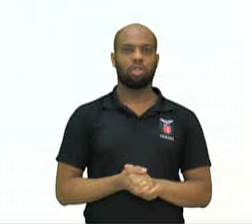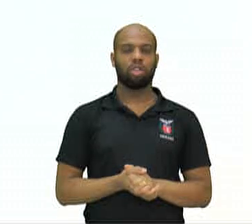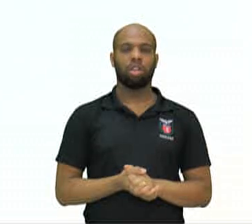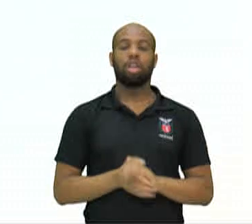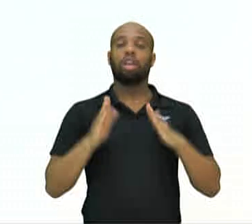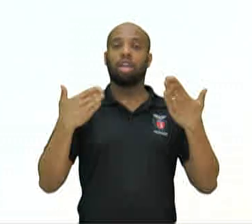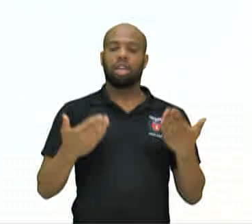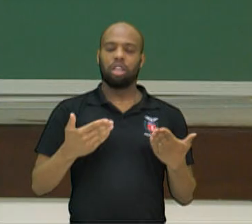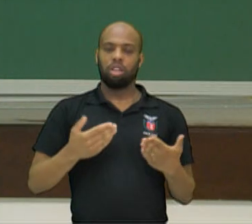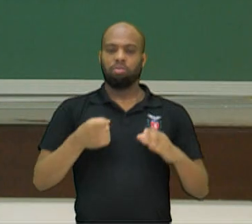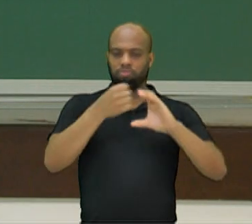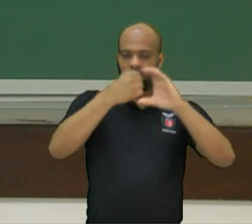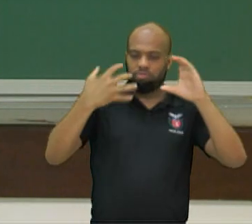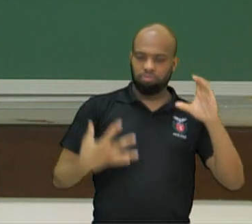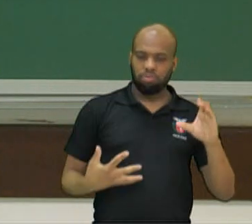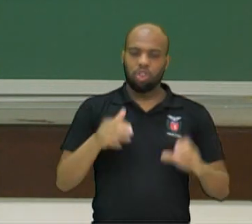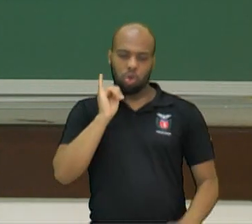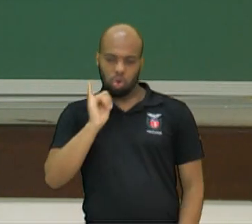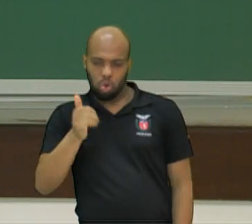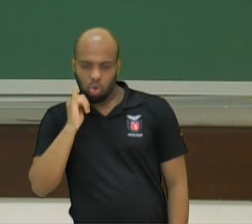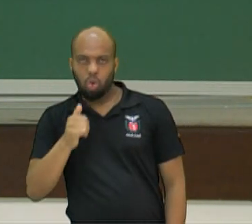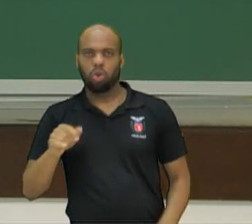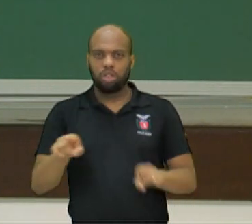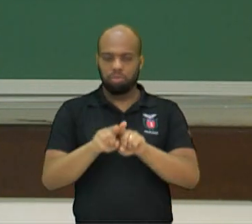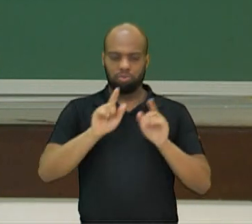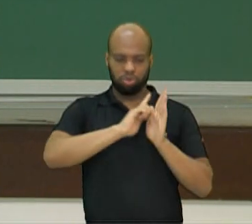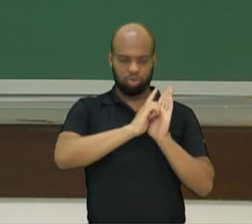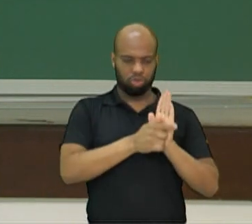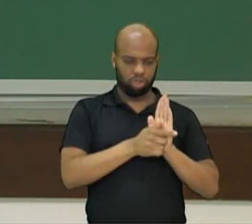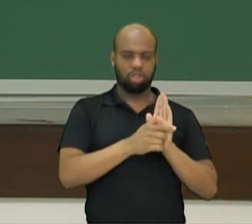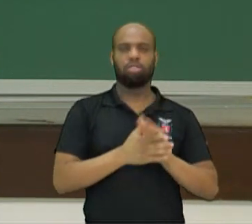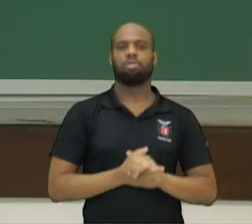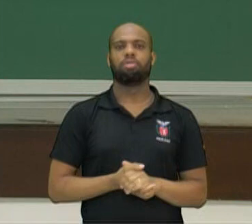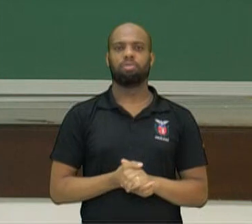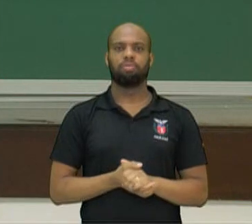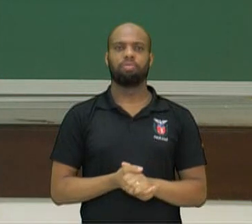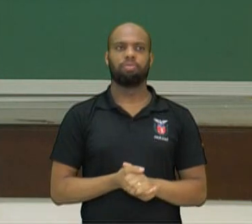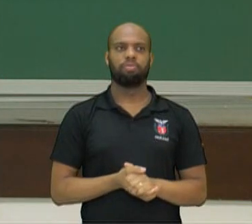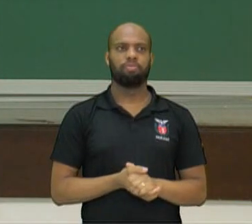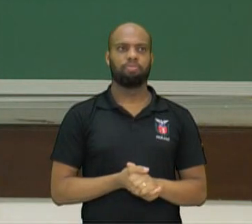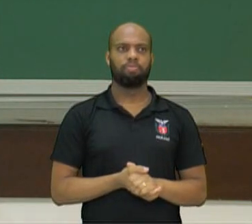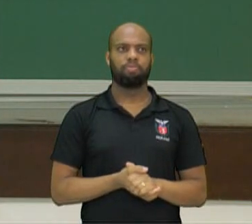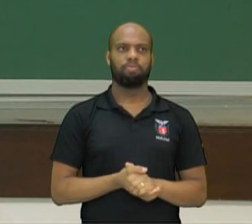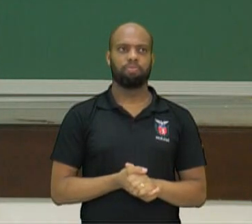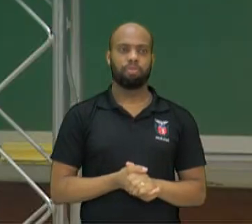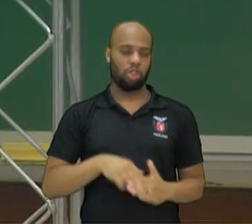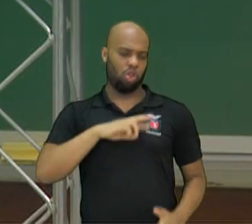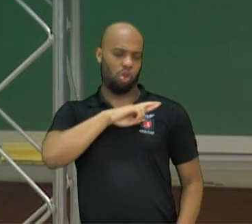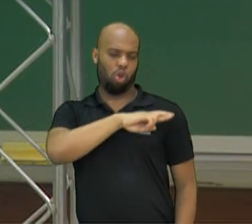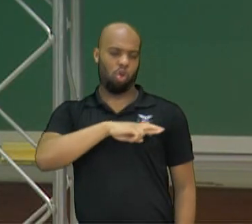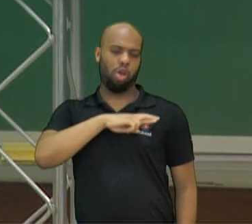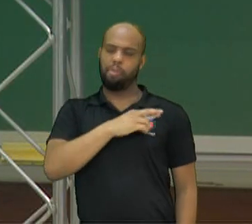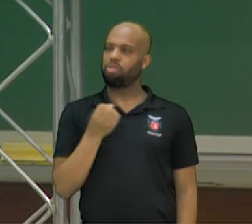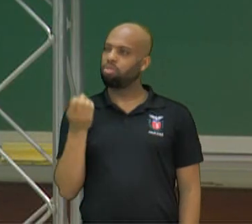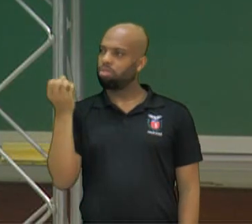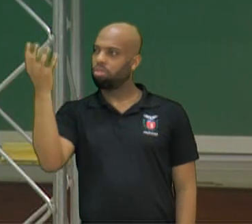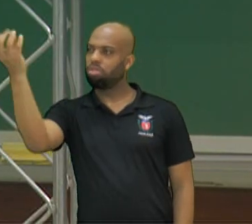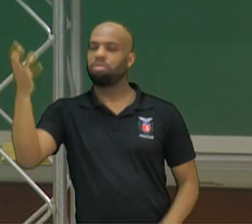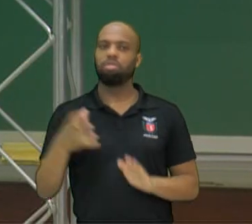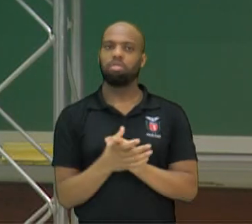Quanto às características do gênero. Vamos lá? Romance de